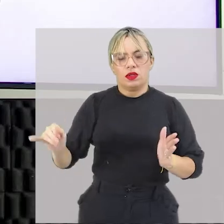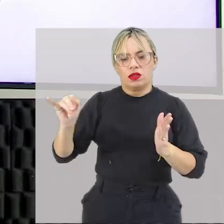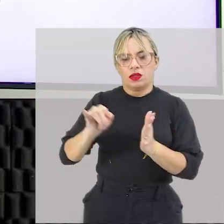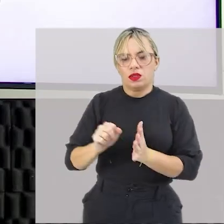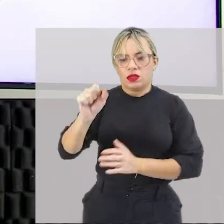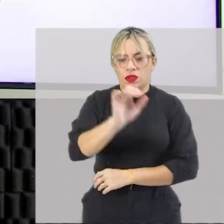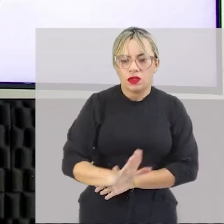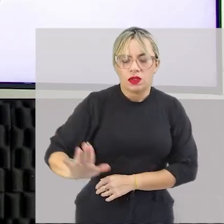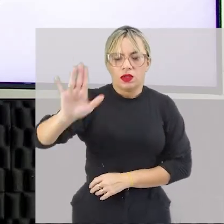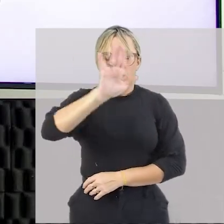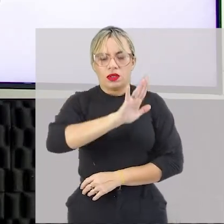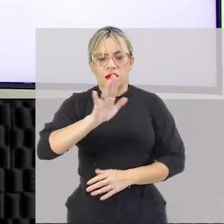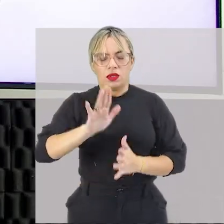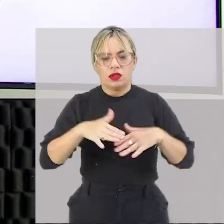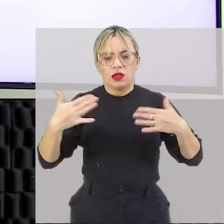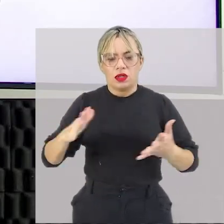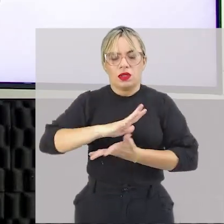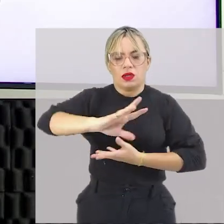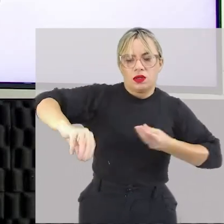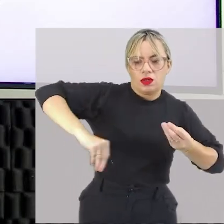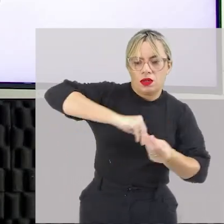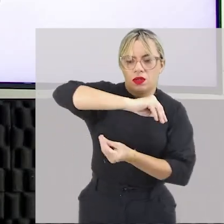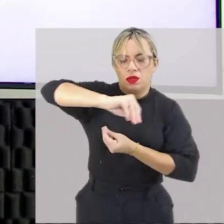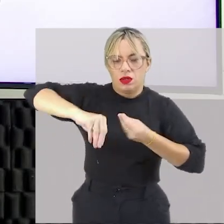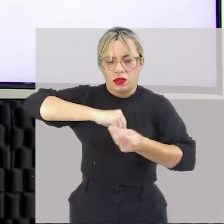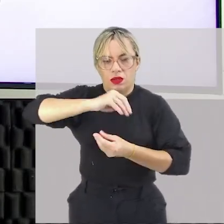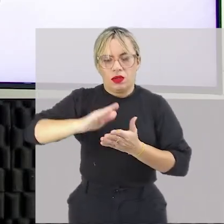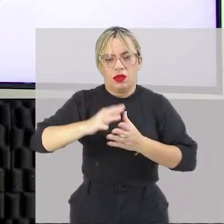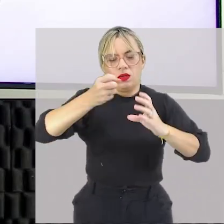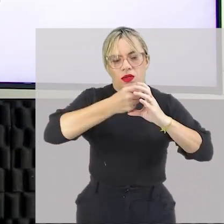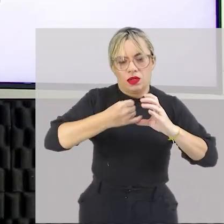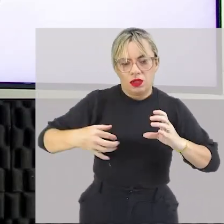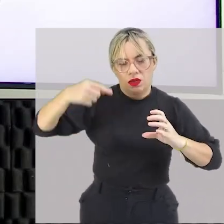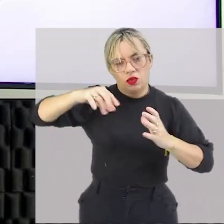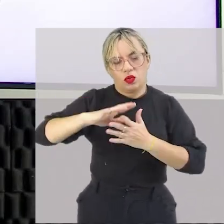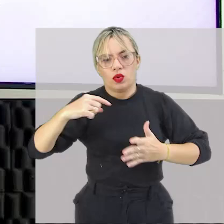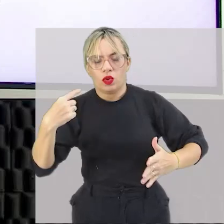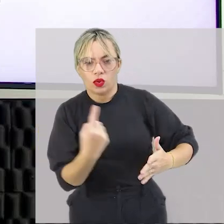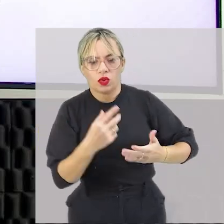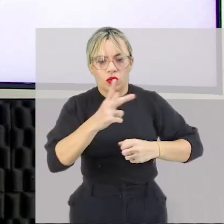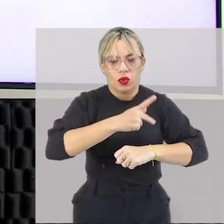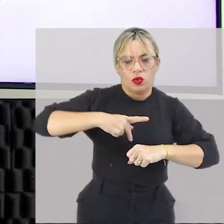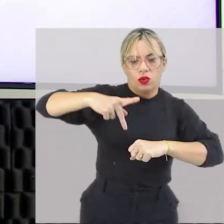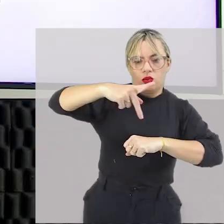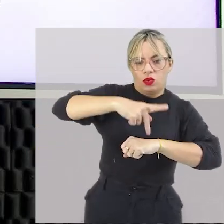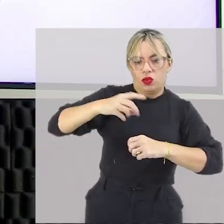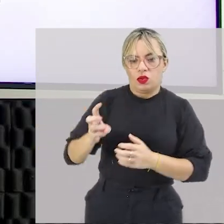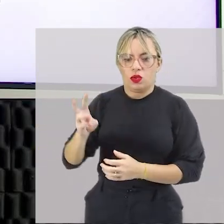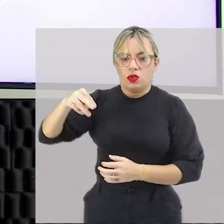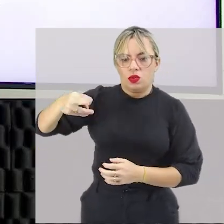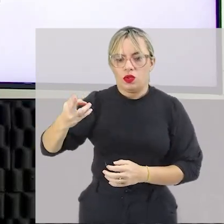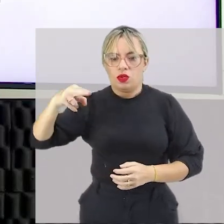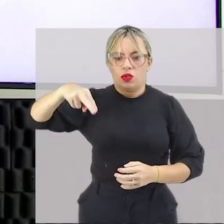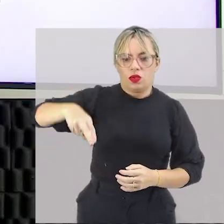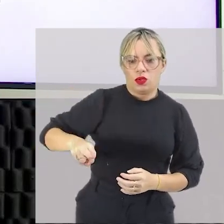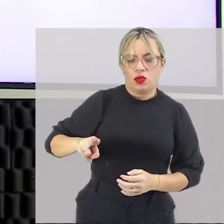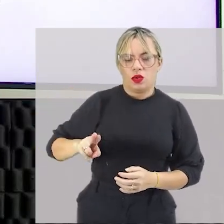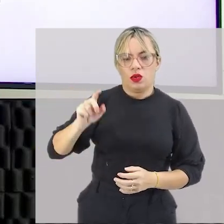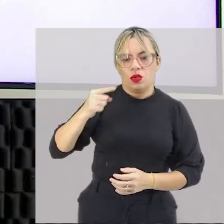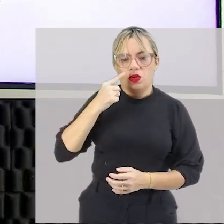na identidade nacional híbrida, misturada, que é a característica do Brasil, O MNU, Movimento Negro